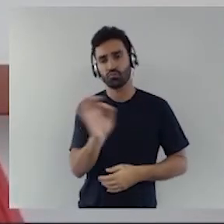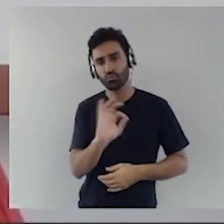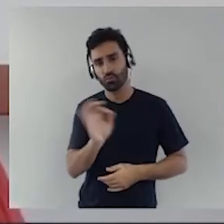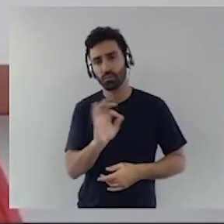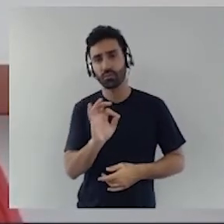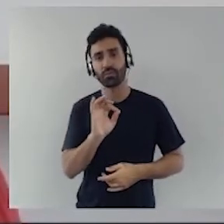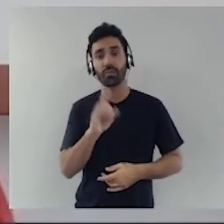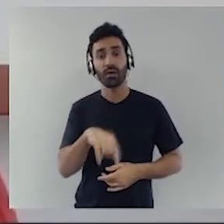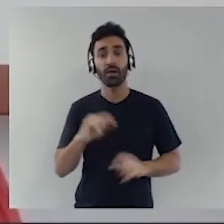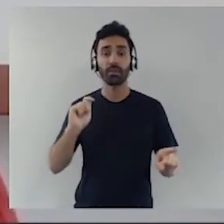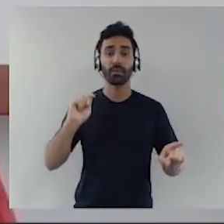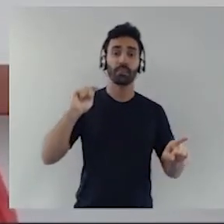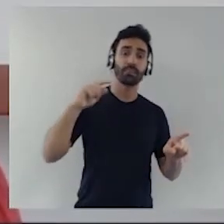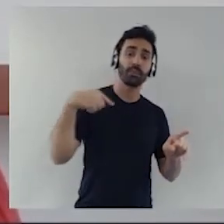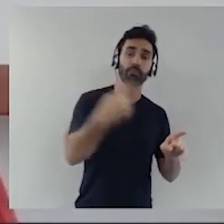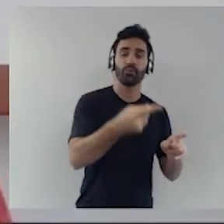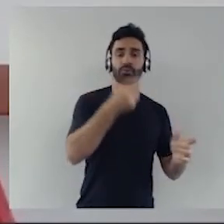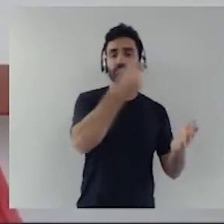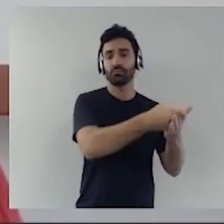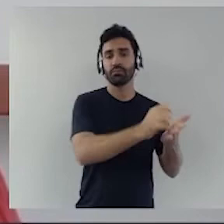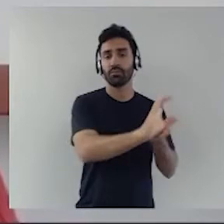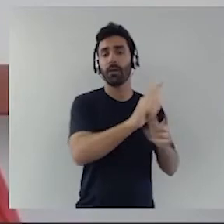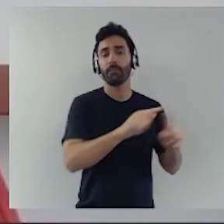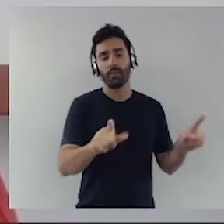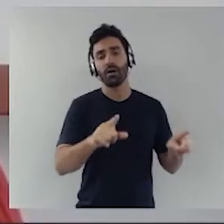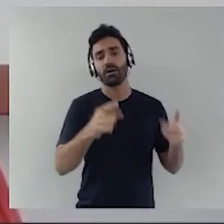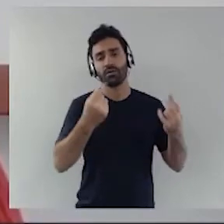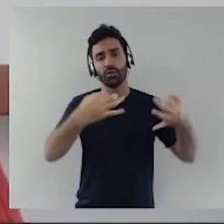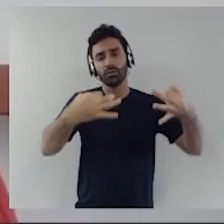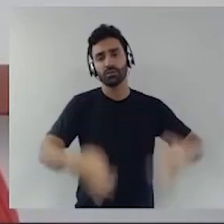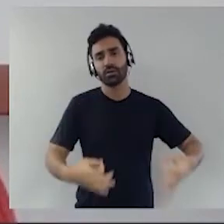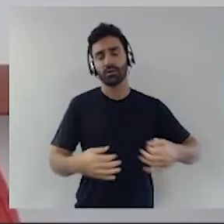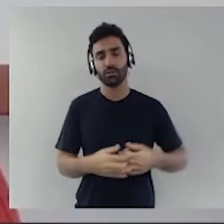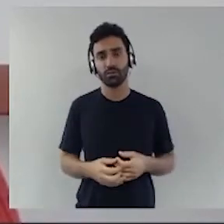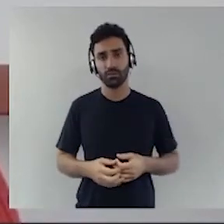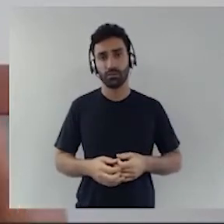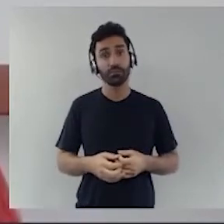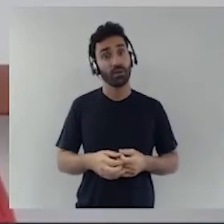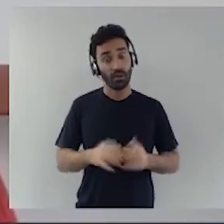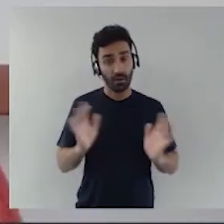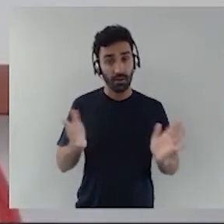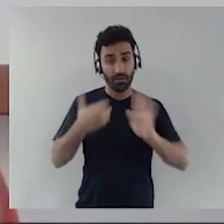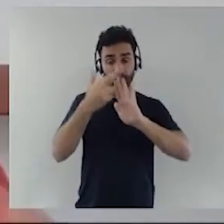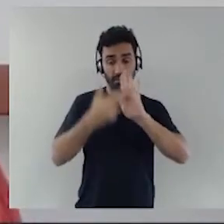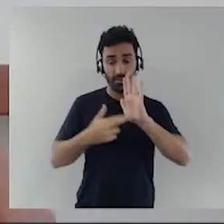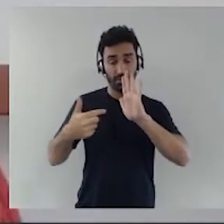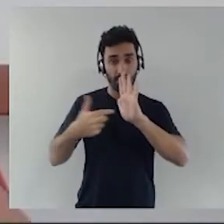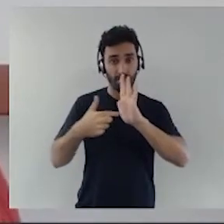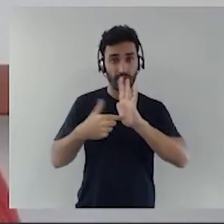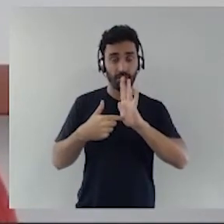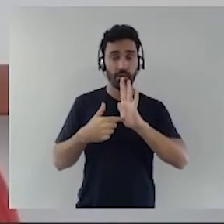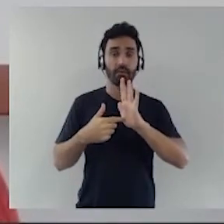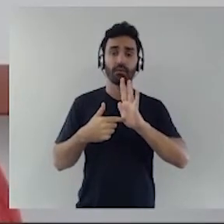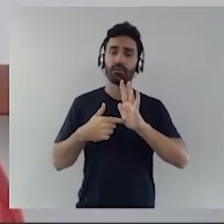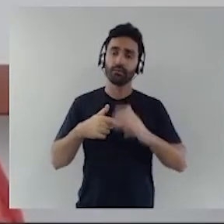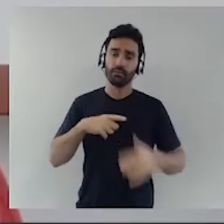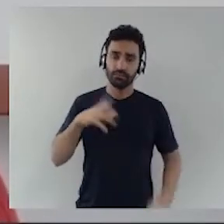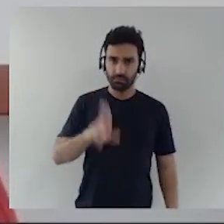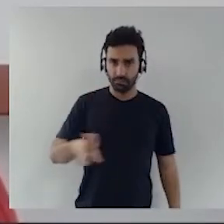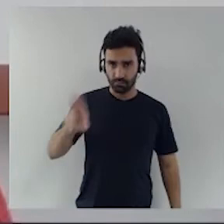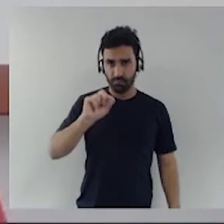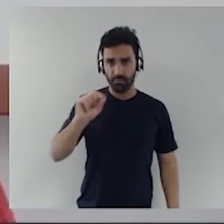ela é posterior mas também ela é justa e lembre que a regrinha que tem sido